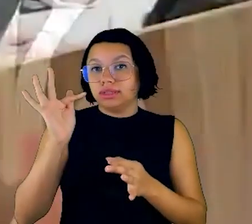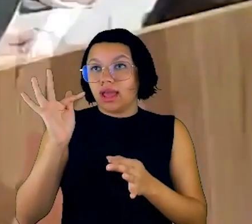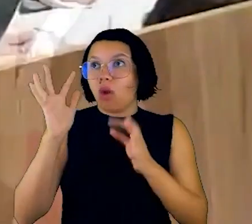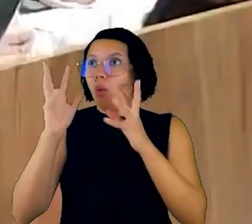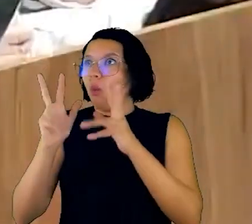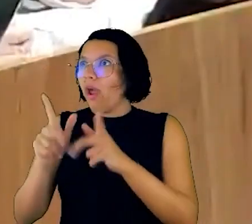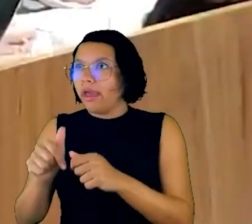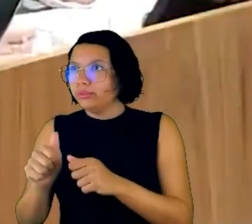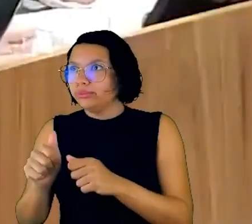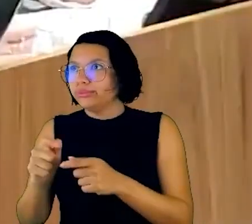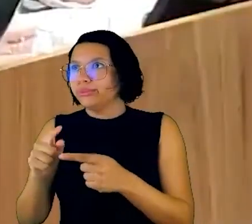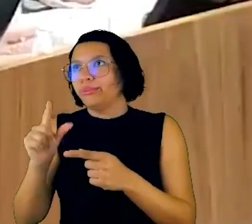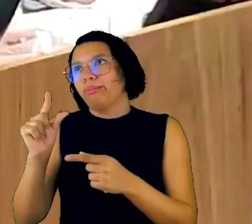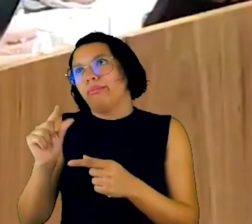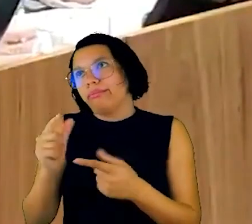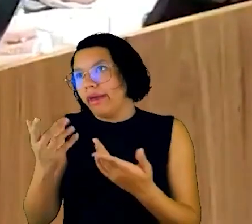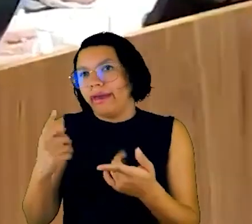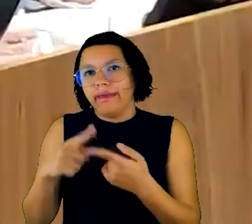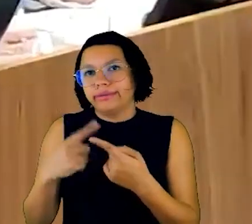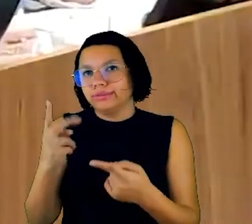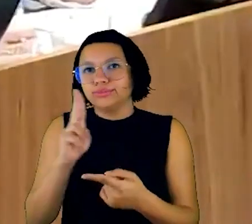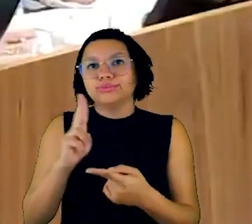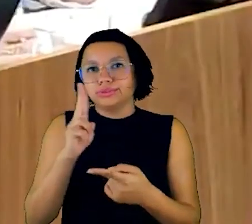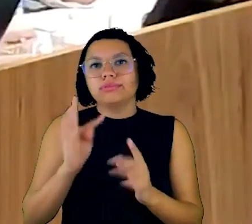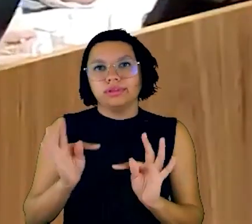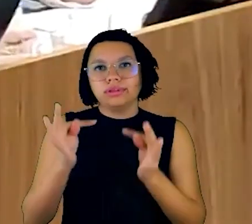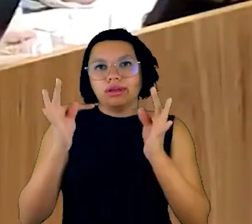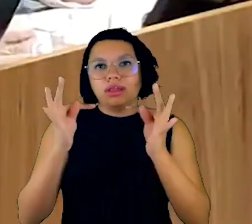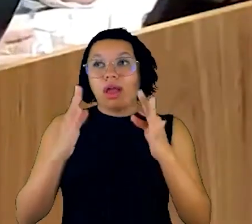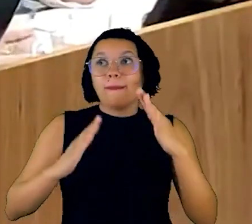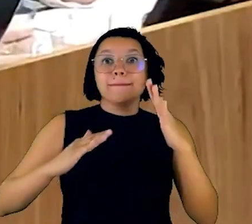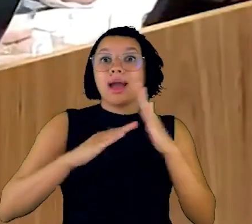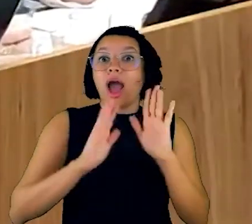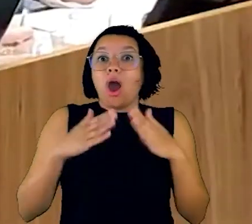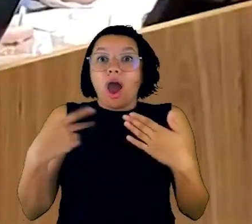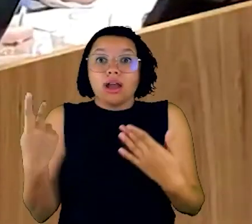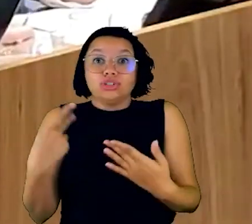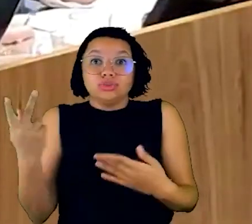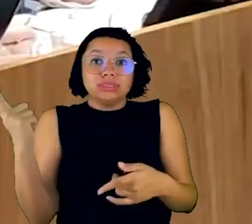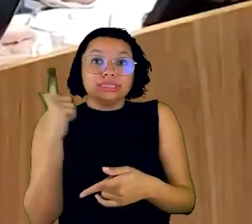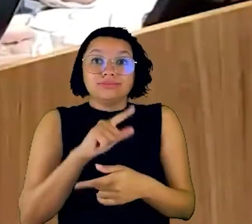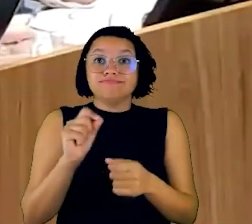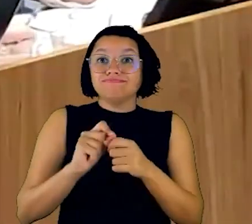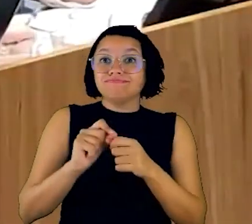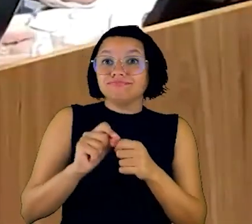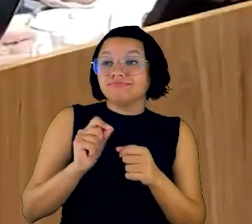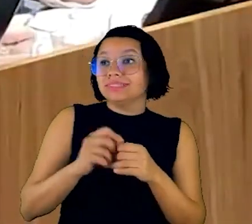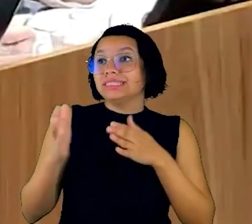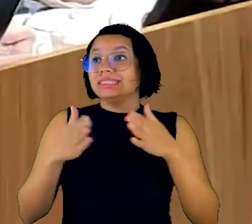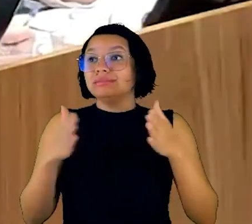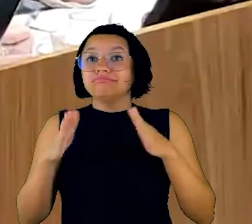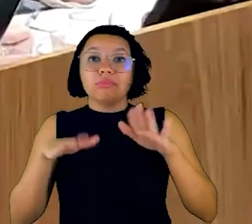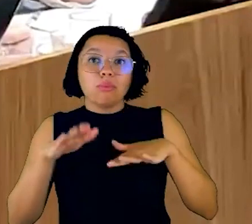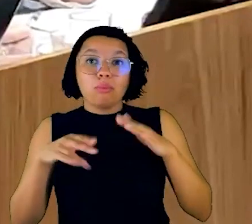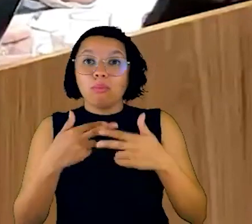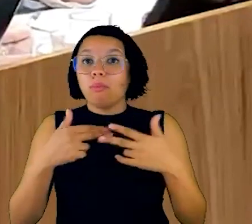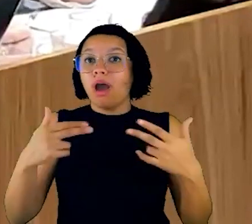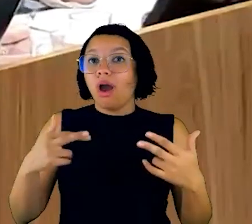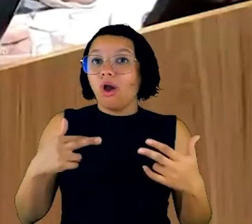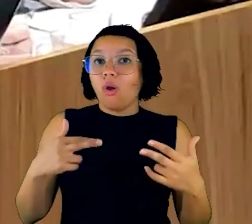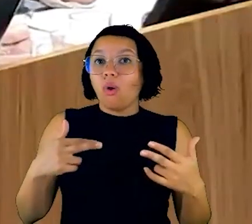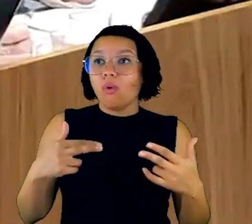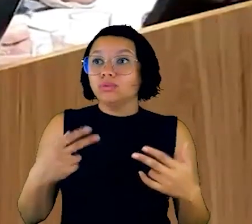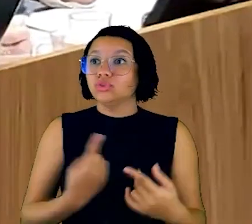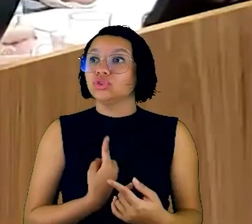menos emprego de tecnologia. No máximo, quando nós conseguimos fazer alguma coisa com automação, nós